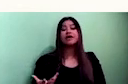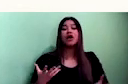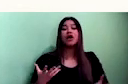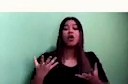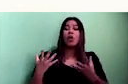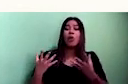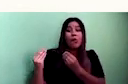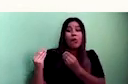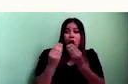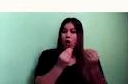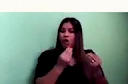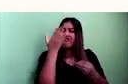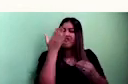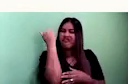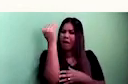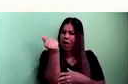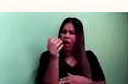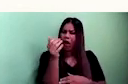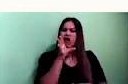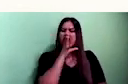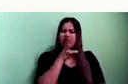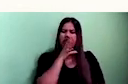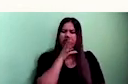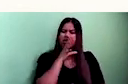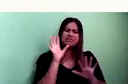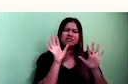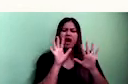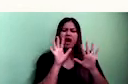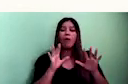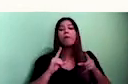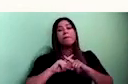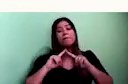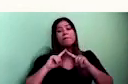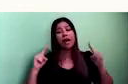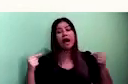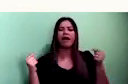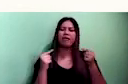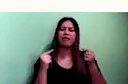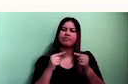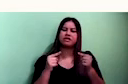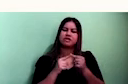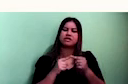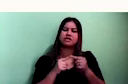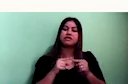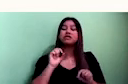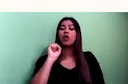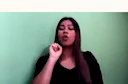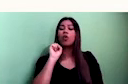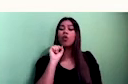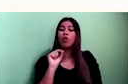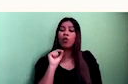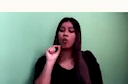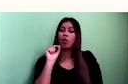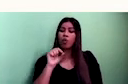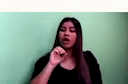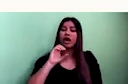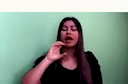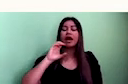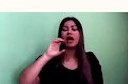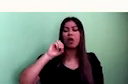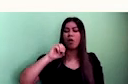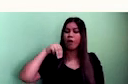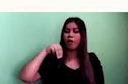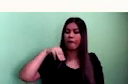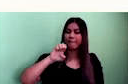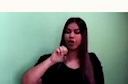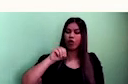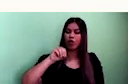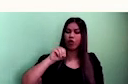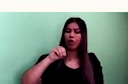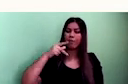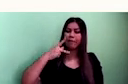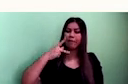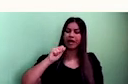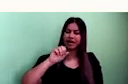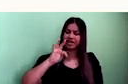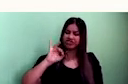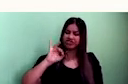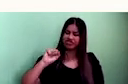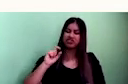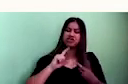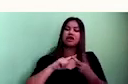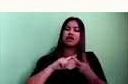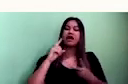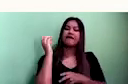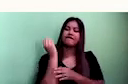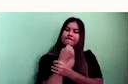gente teve 13 mil atendimentos em homeopatia, 85 mil em fitoterapia e mais de 1 milhão listado